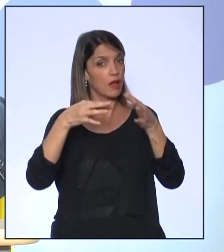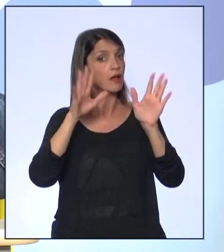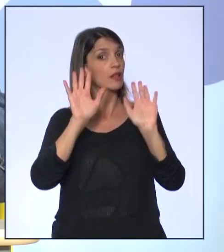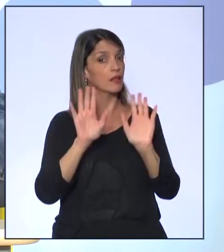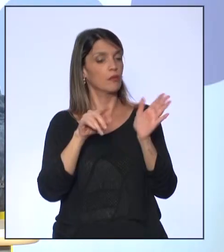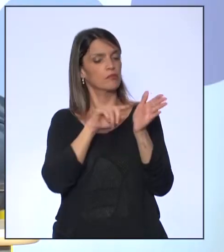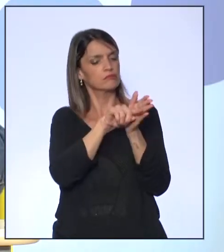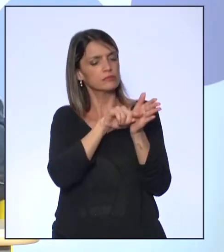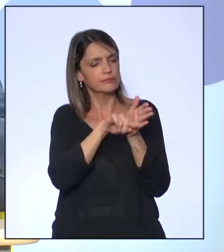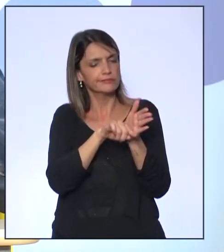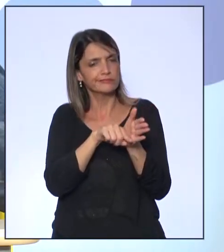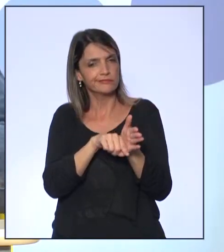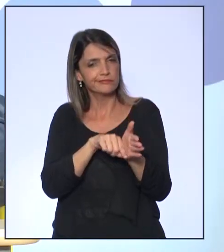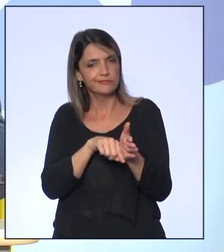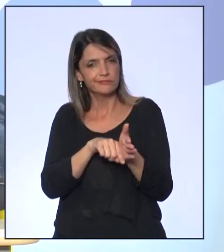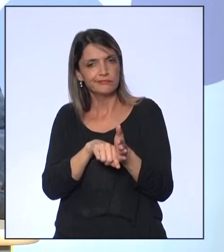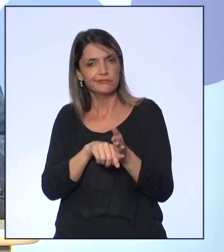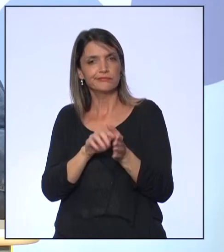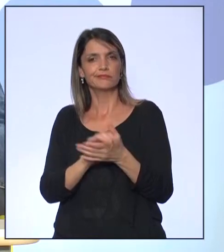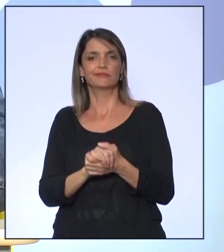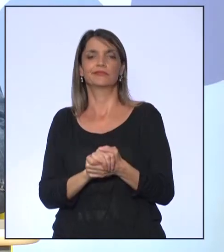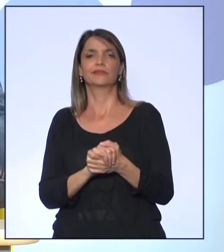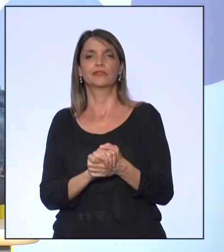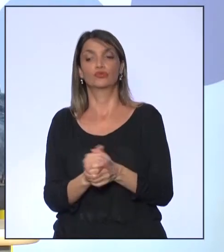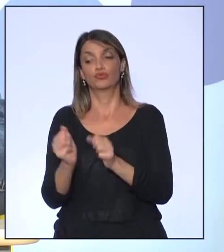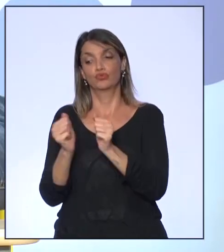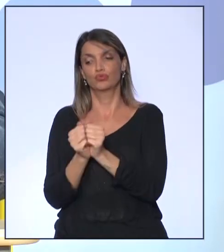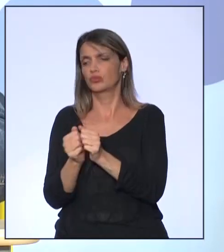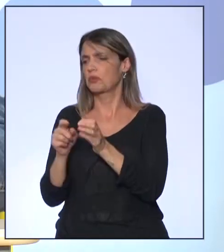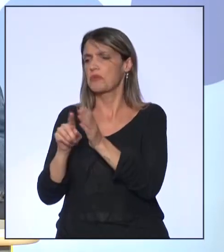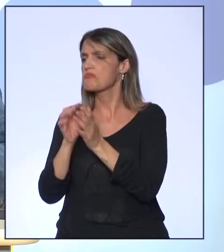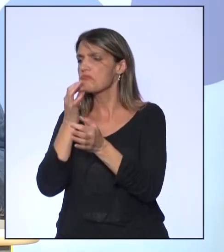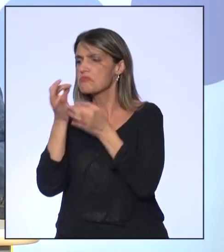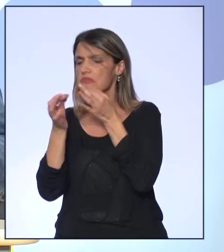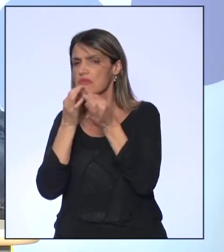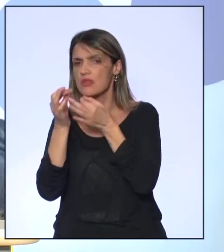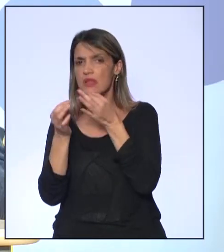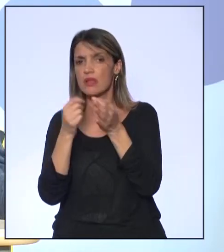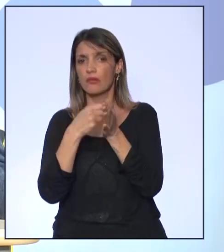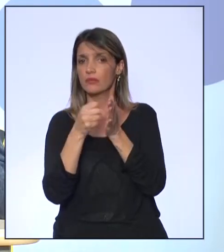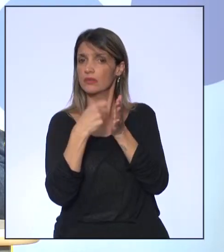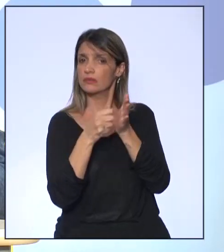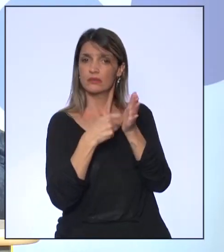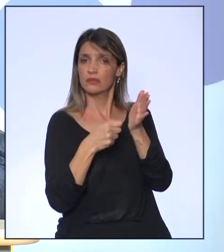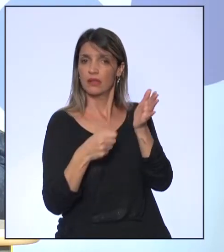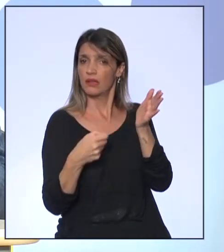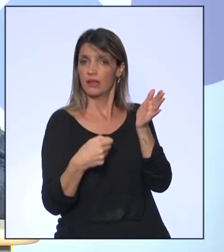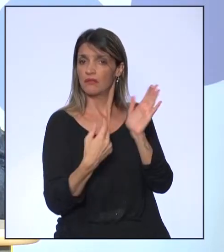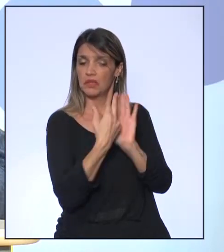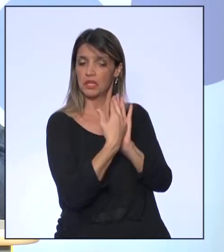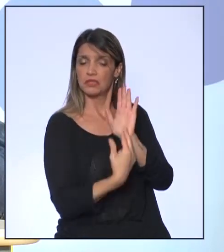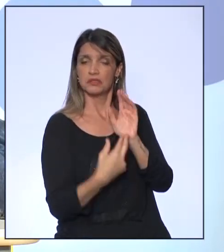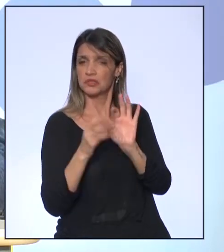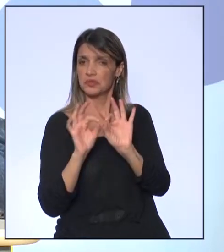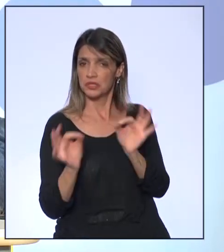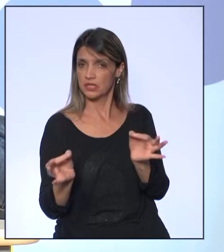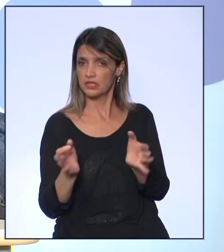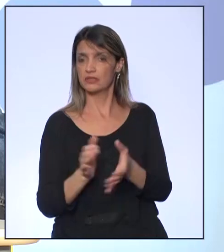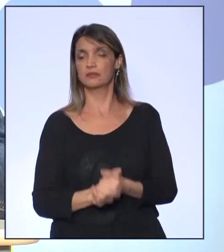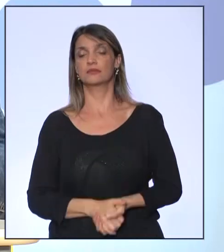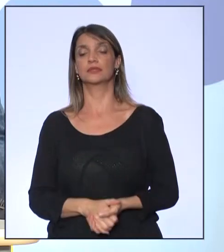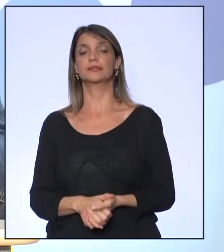Pesquisa, né, faz uma pesquisinha com eles, pergunta a opinião deles e escreve isso num texto, numa redação simples também, tá bom? Olha